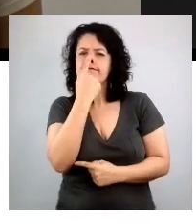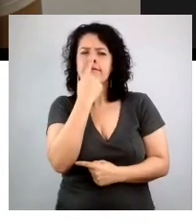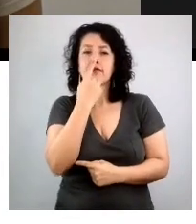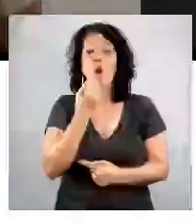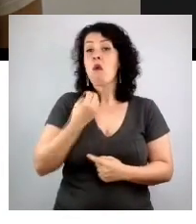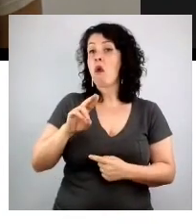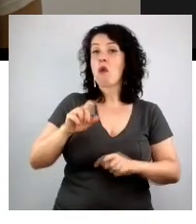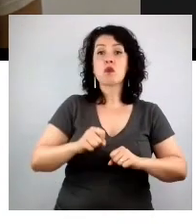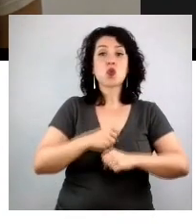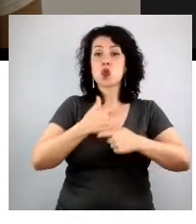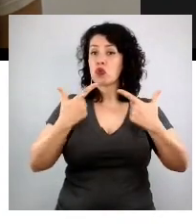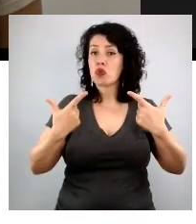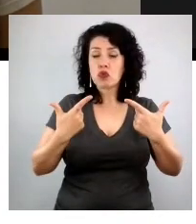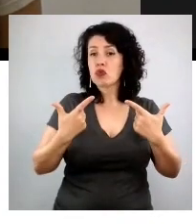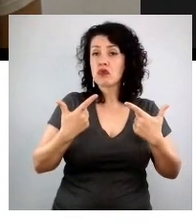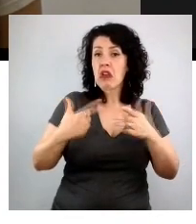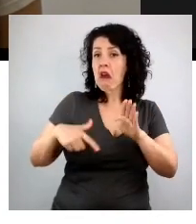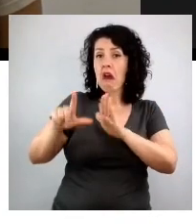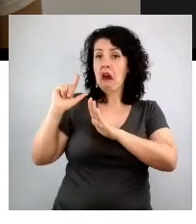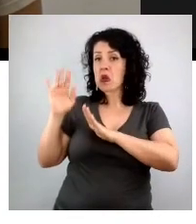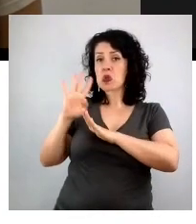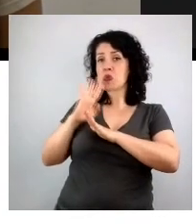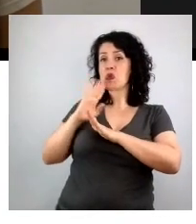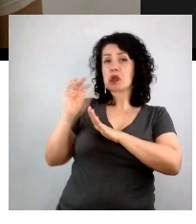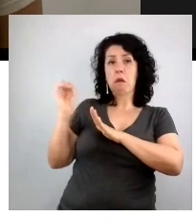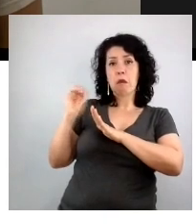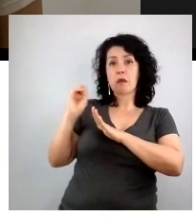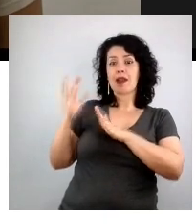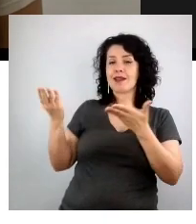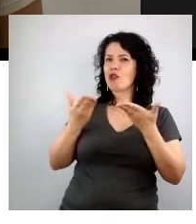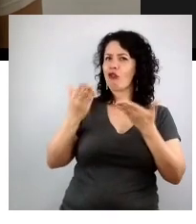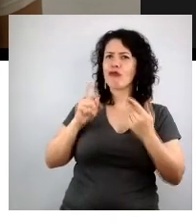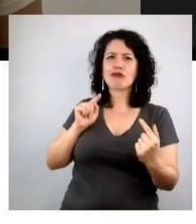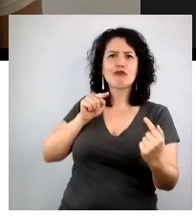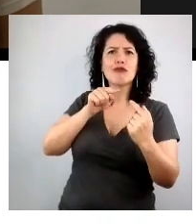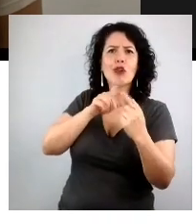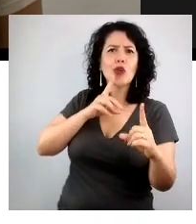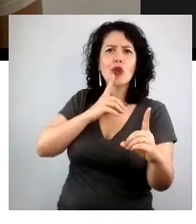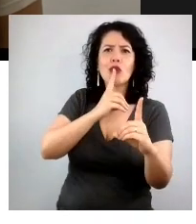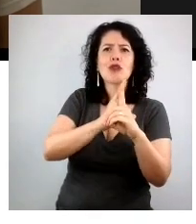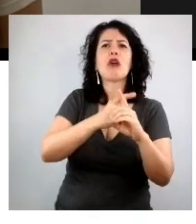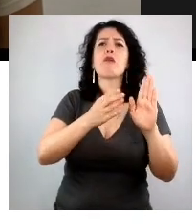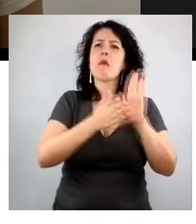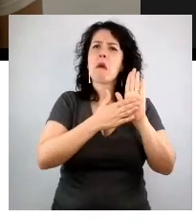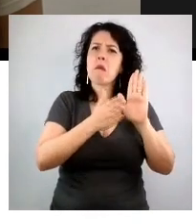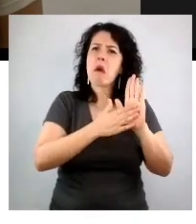são tão importantes, relevantes, estão construindo propósito? E aí eu comecei a